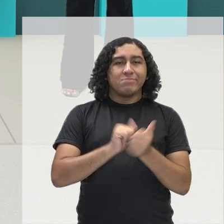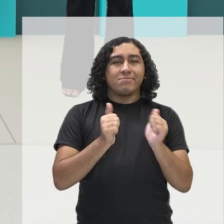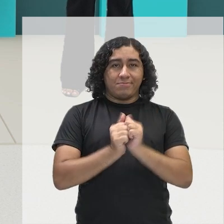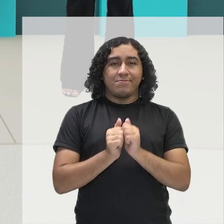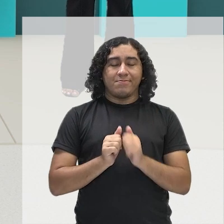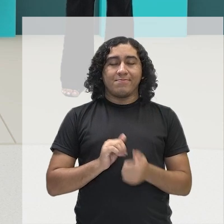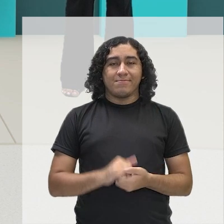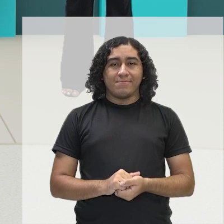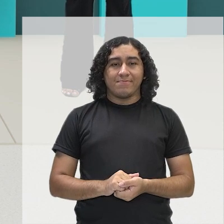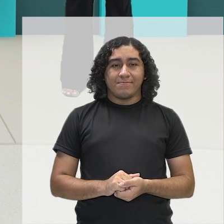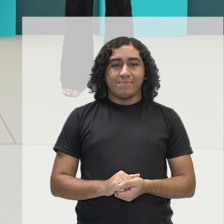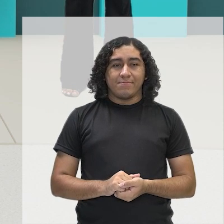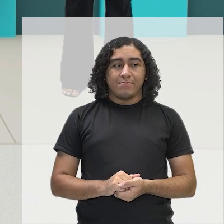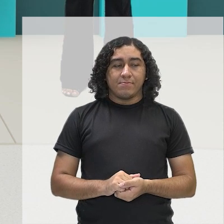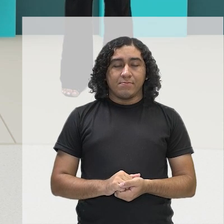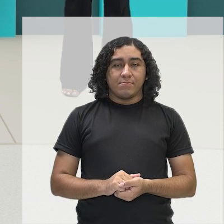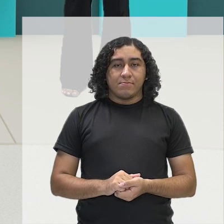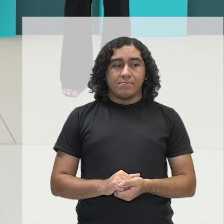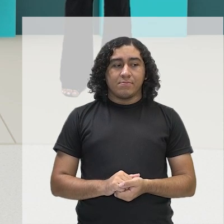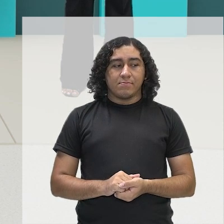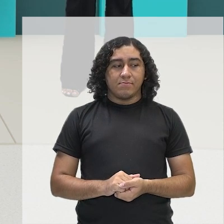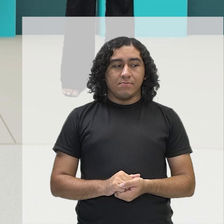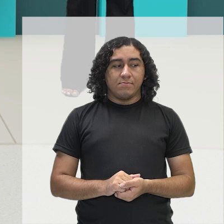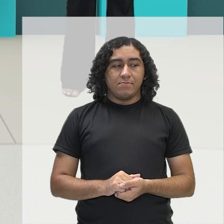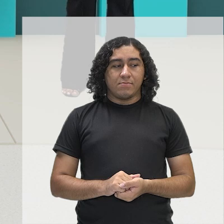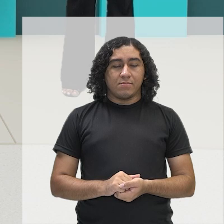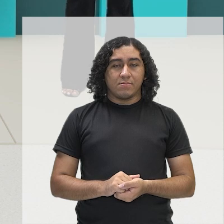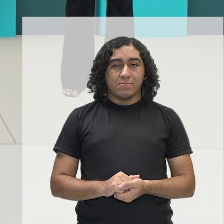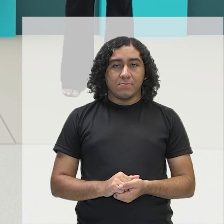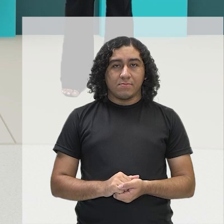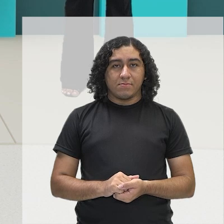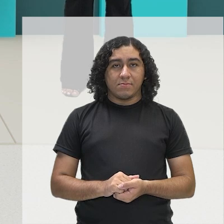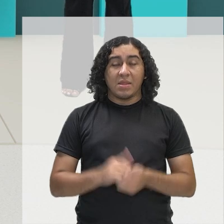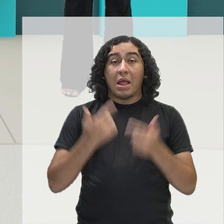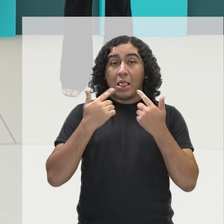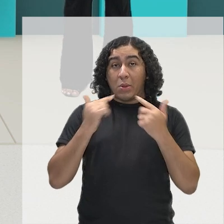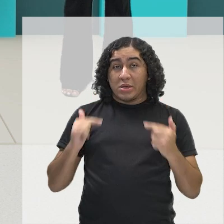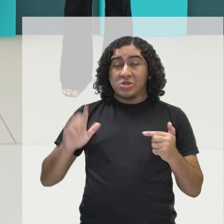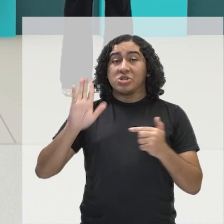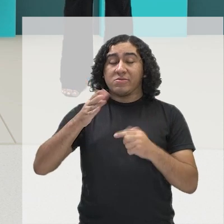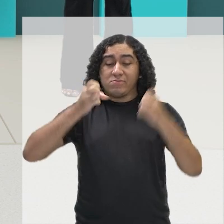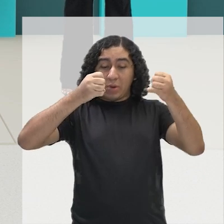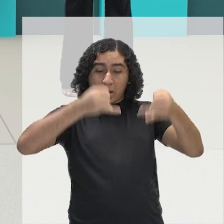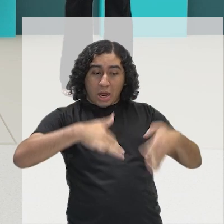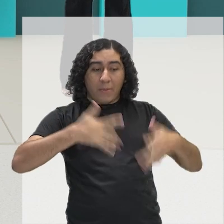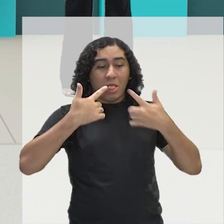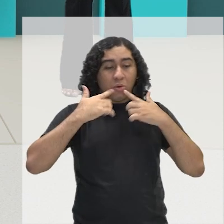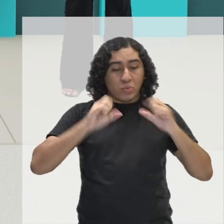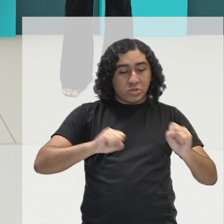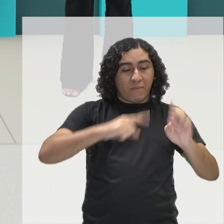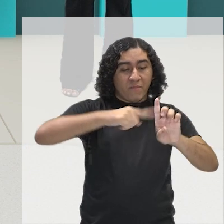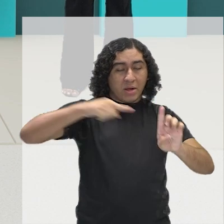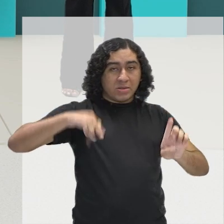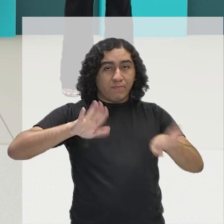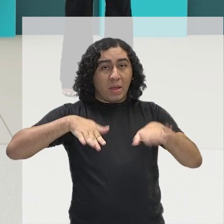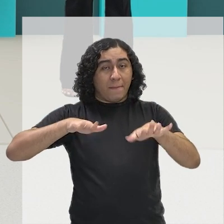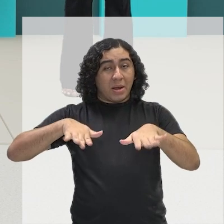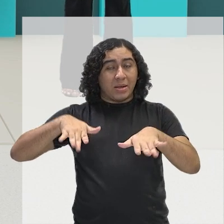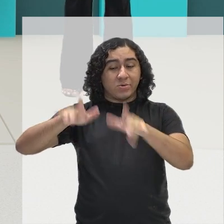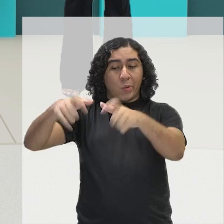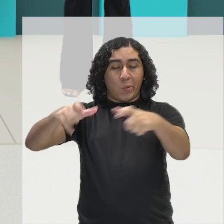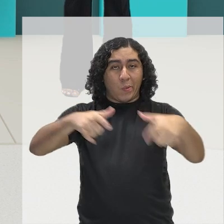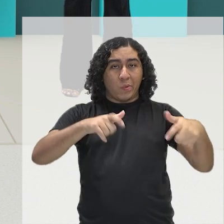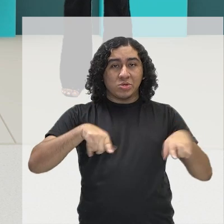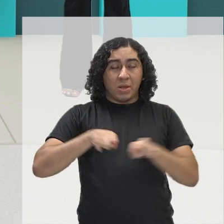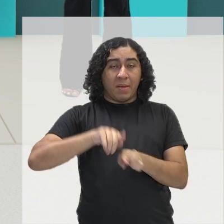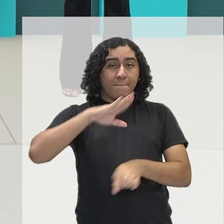me adaptar, né? Falando em linguagem, nós já falamos de variação linguística de acordo com a região, falamos aí de